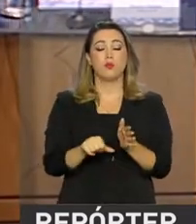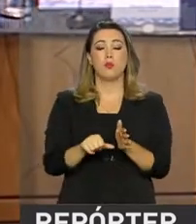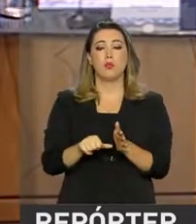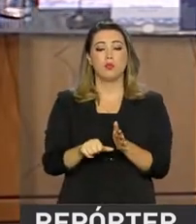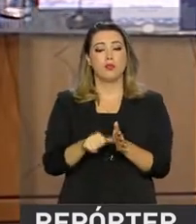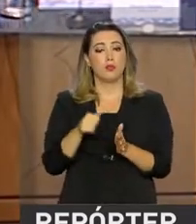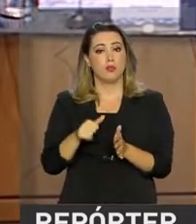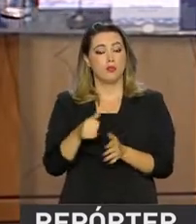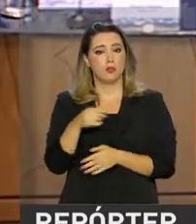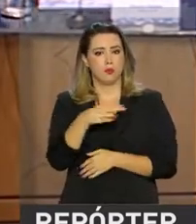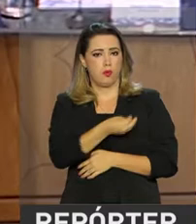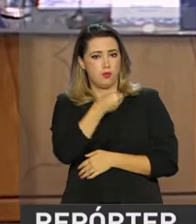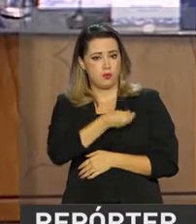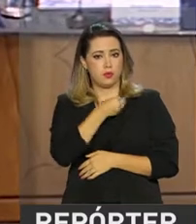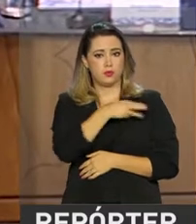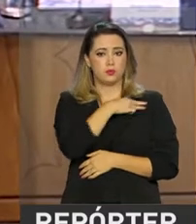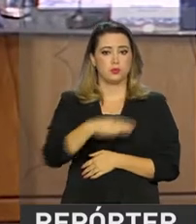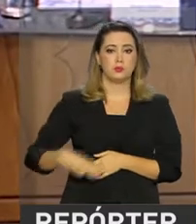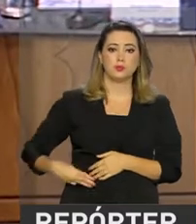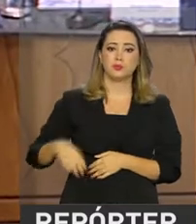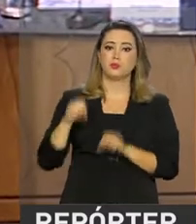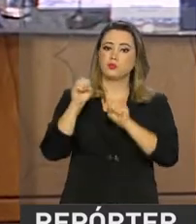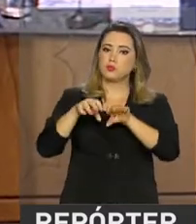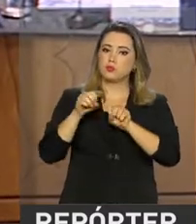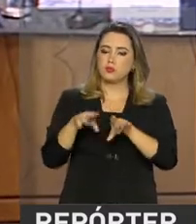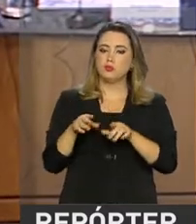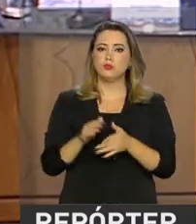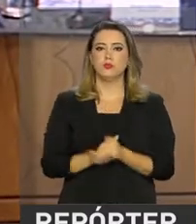vivo do ministro da Educação.